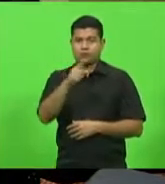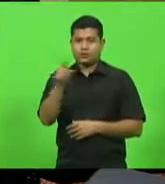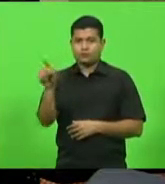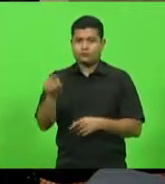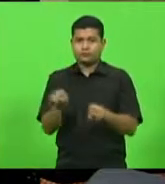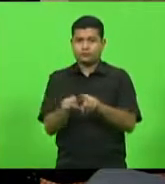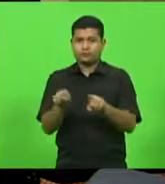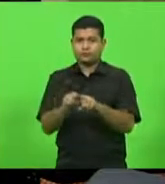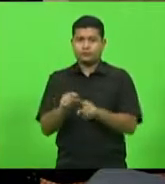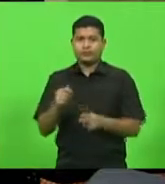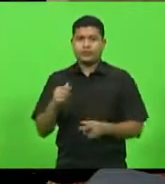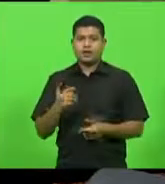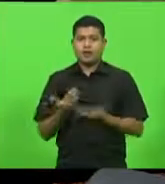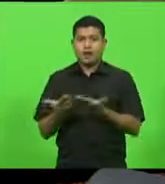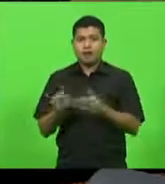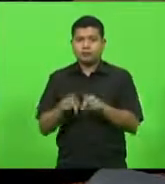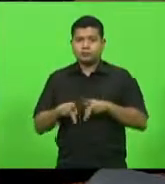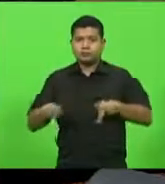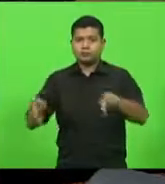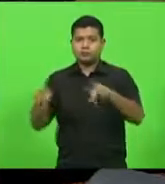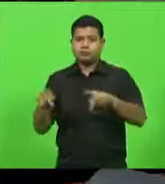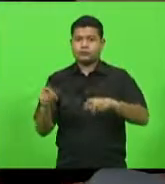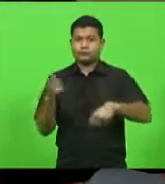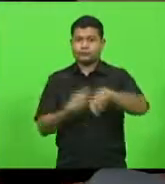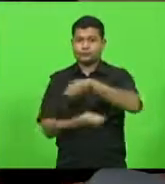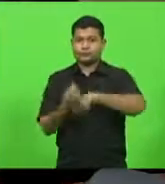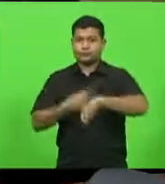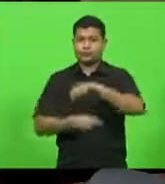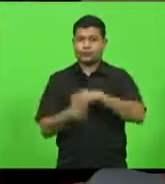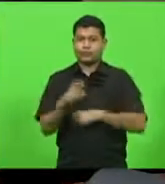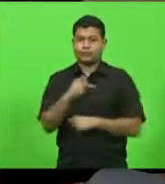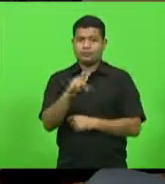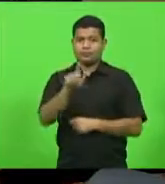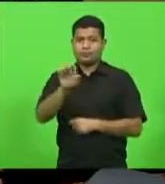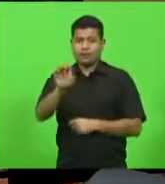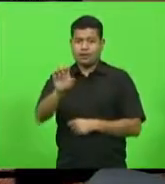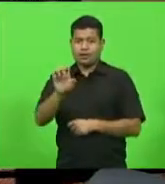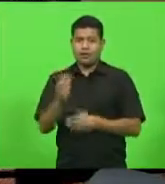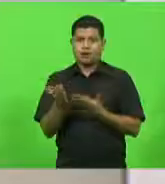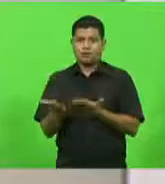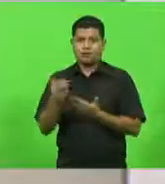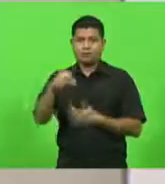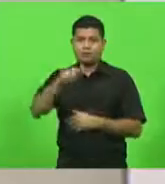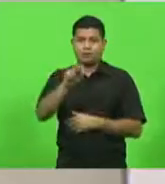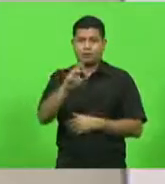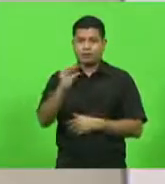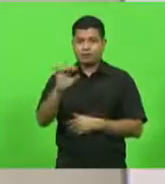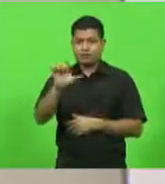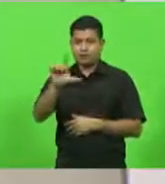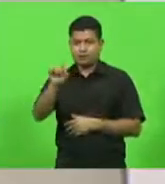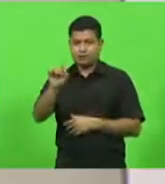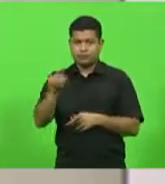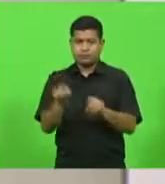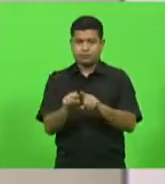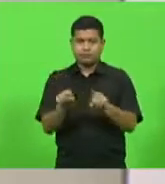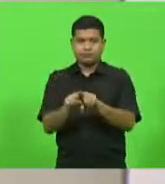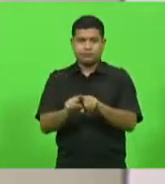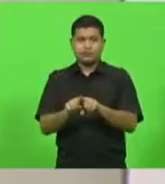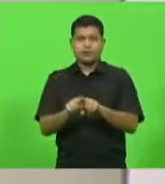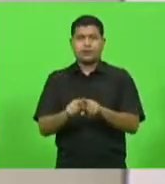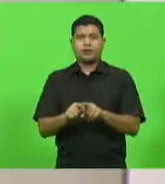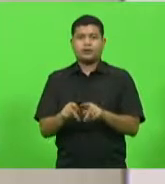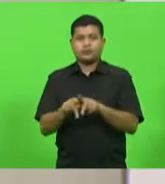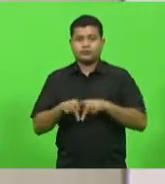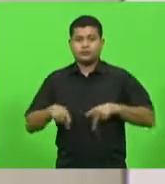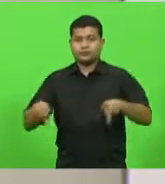Assuntos Administrativos da Procuradoria-Geral do Estado de Santa Catarina, Marcelo Mendes. Excelentíssimo senhor Procurador-Geral Adjunto para